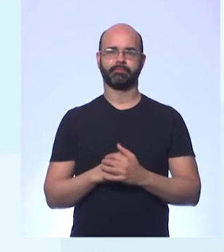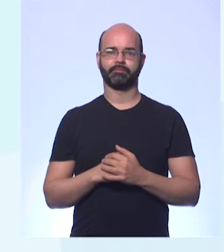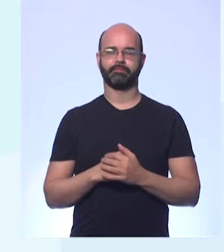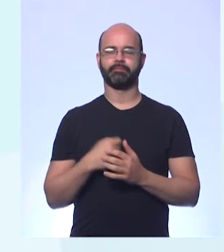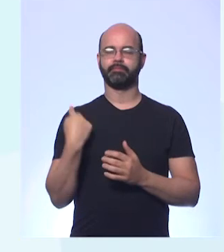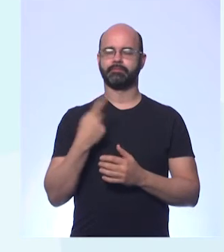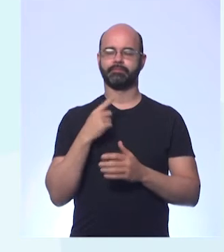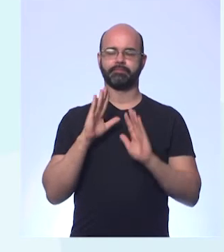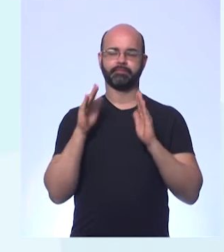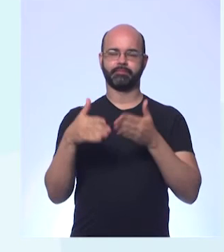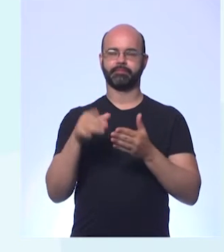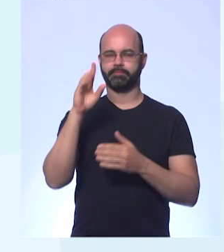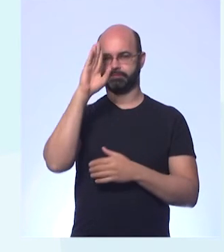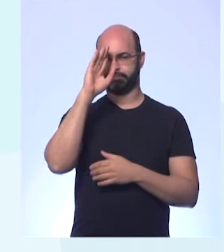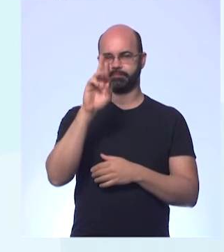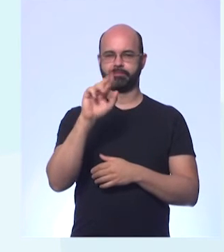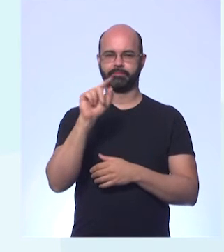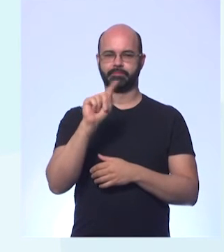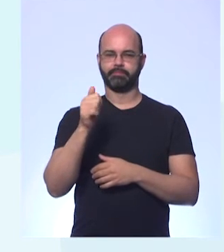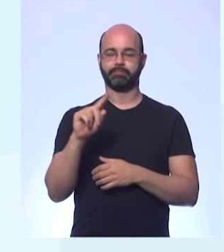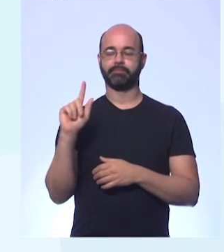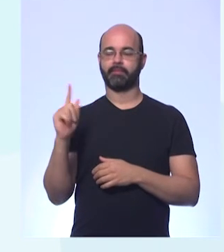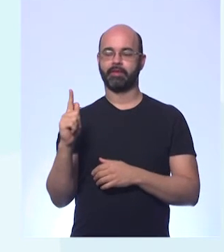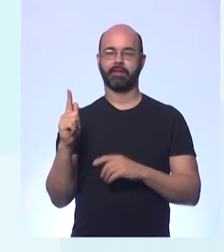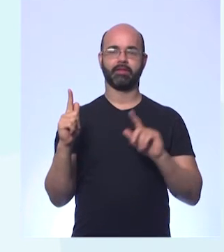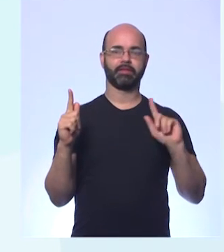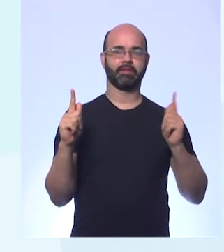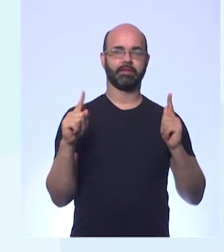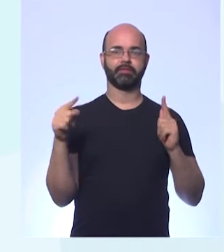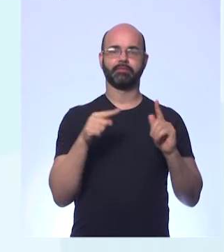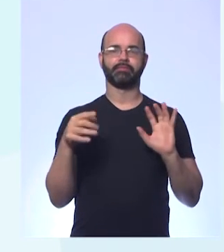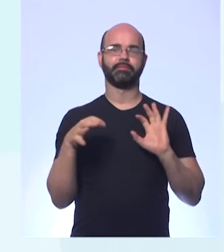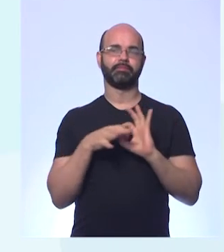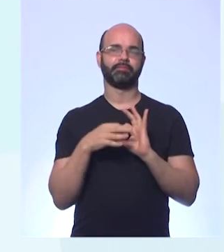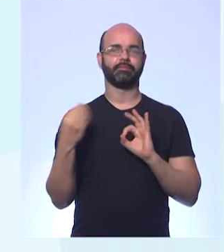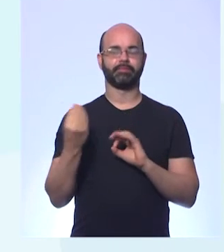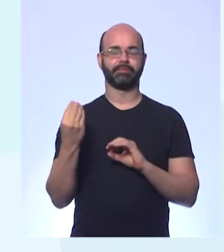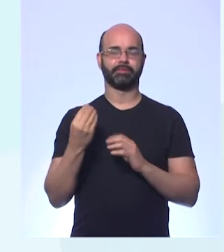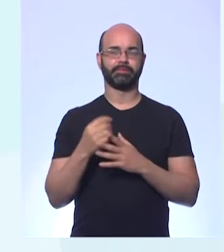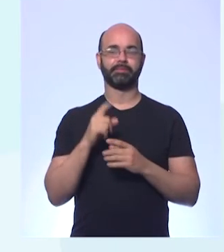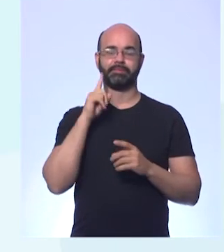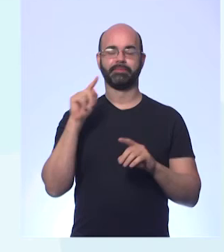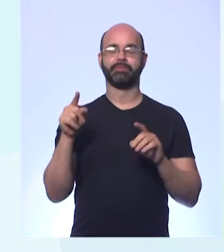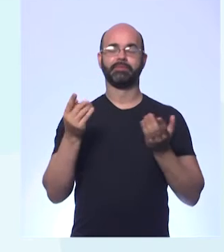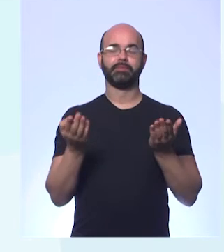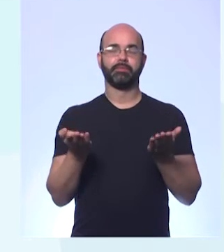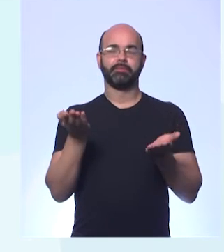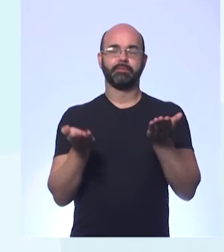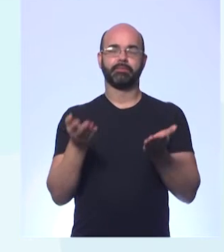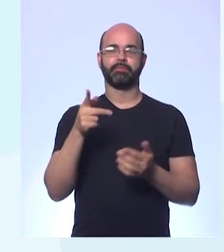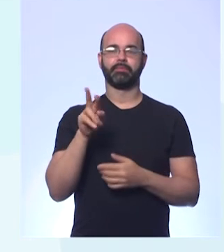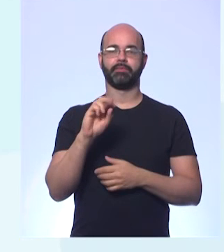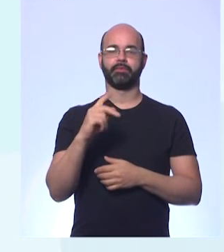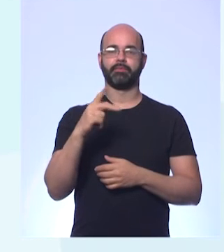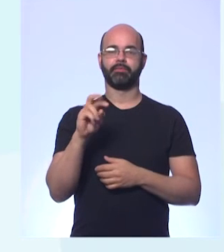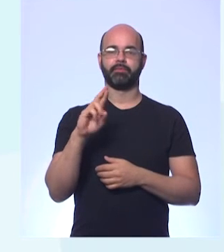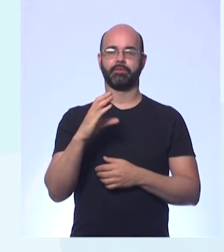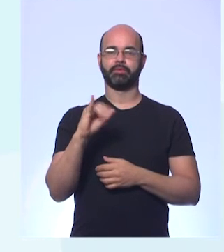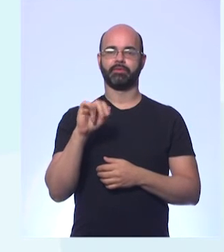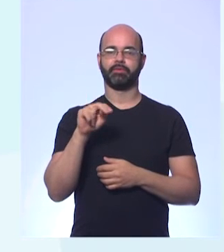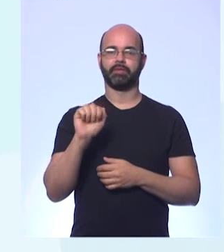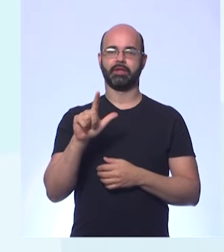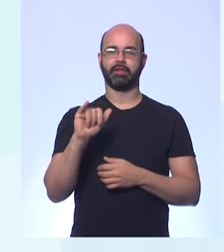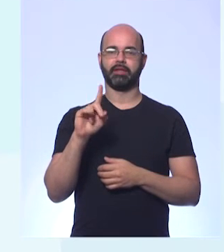a razão entre duas grandezas. Está lá junto com as proporcionalidades, tá certo? Então, hoje a gente quer